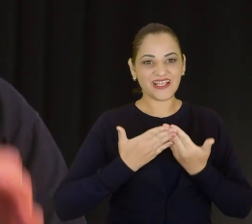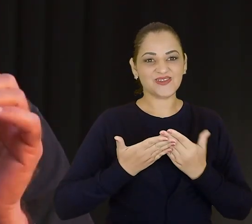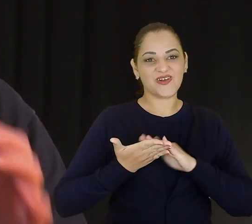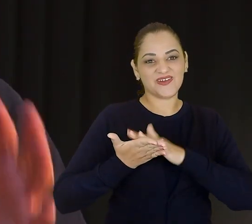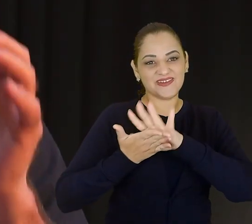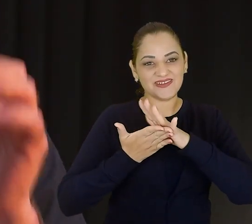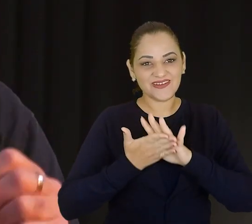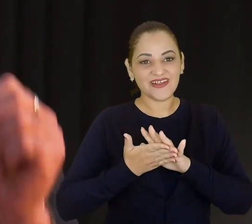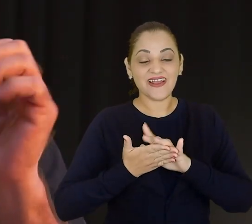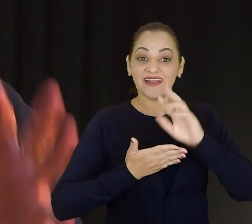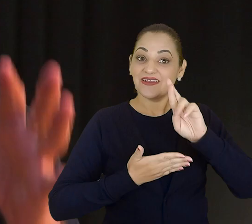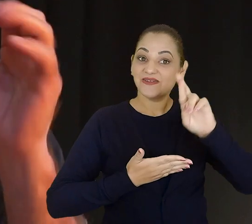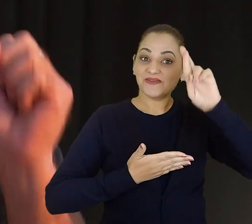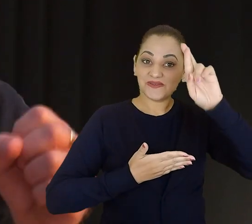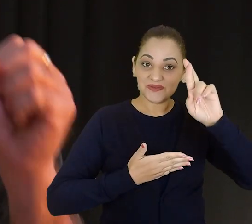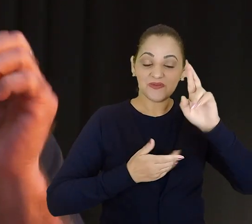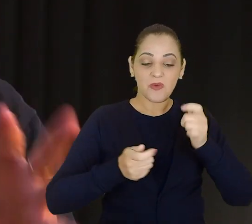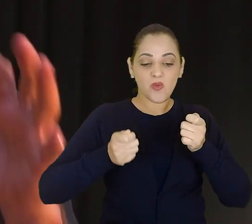tempo.